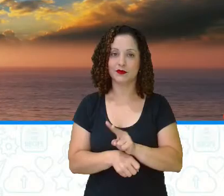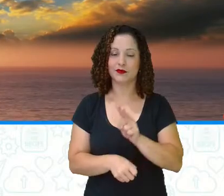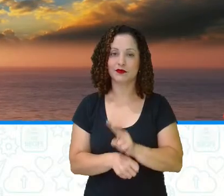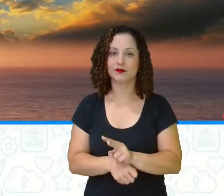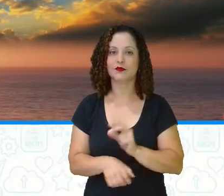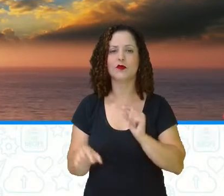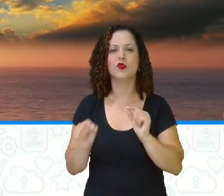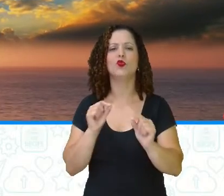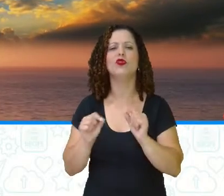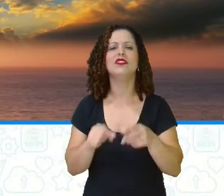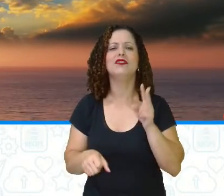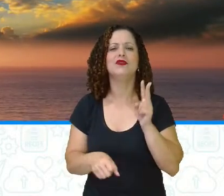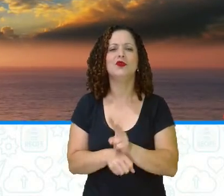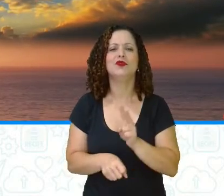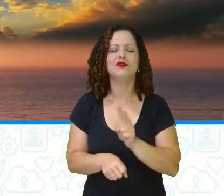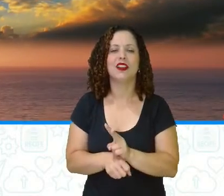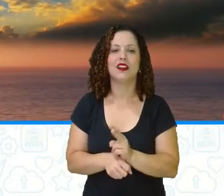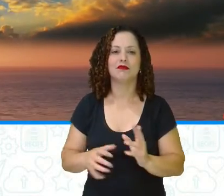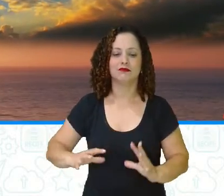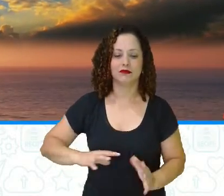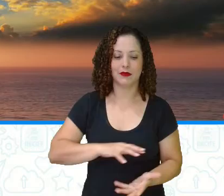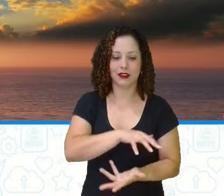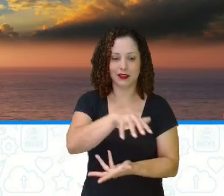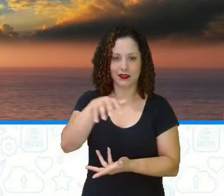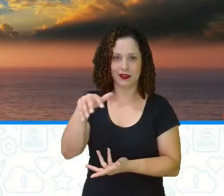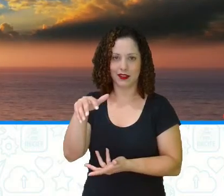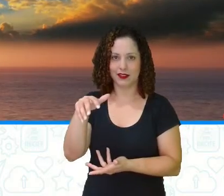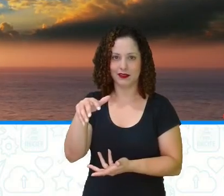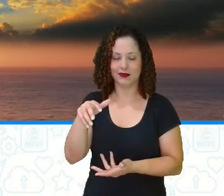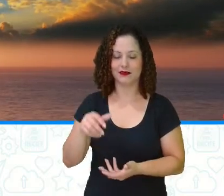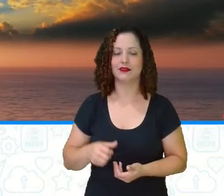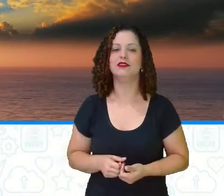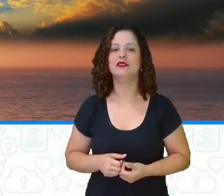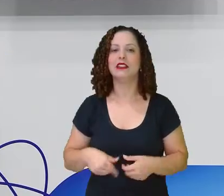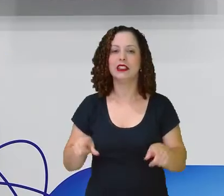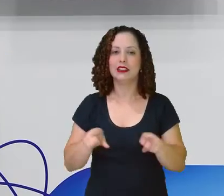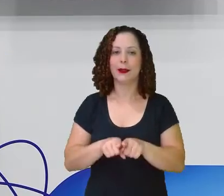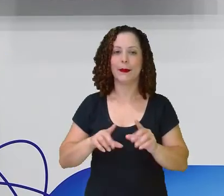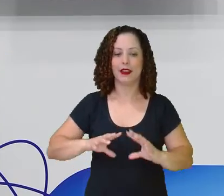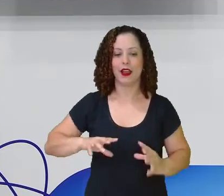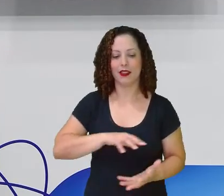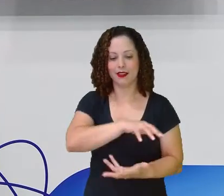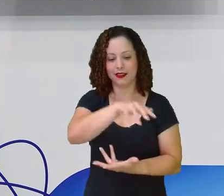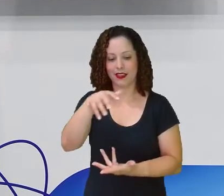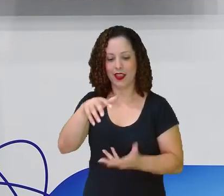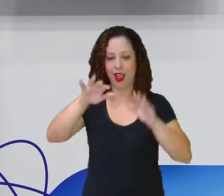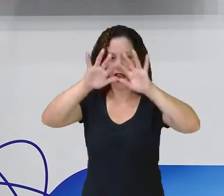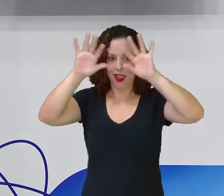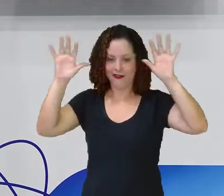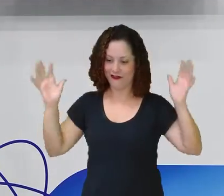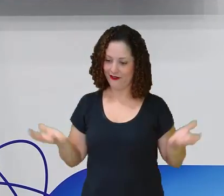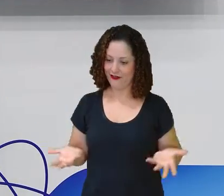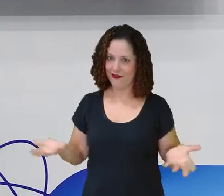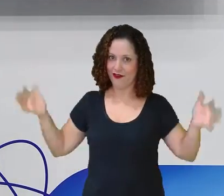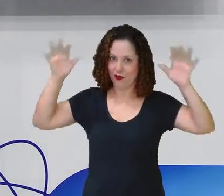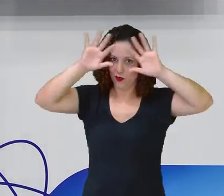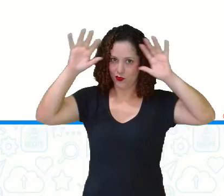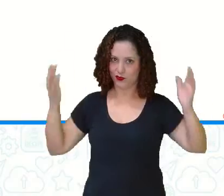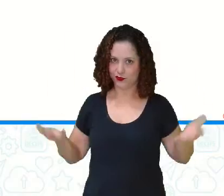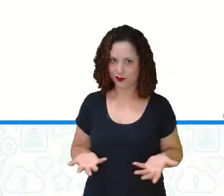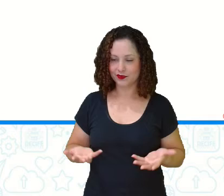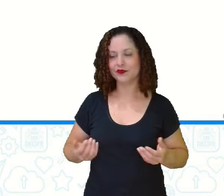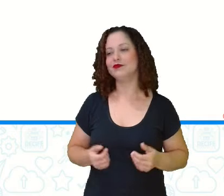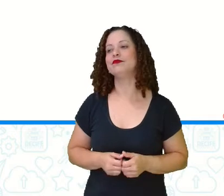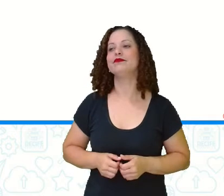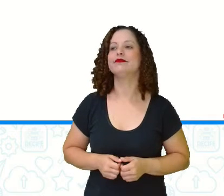precisamos preservar as camadas da Terra, e aí nós temos as camadas externas também. Vamos seguindo, e quando a